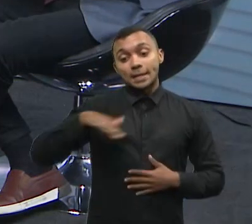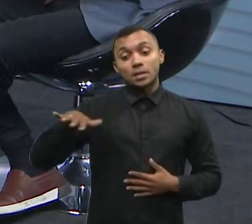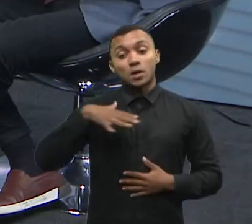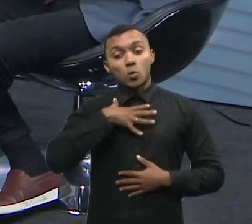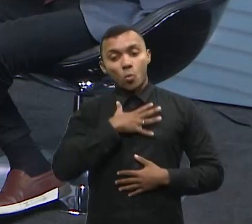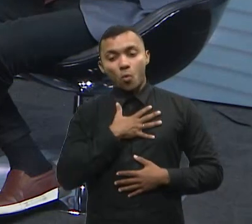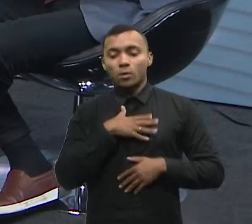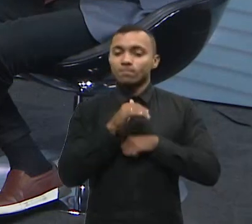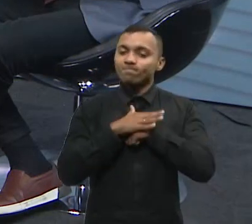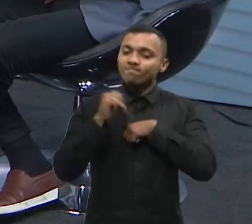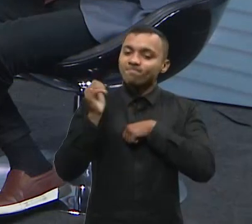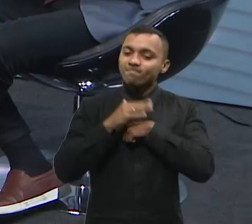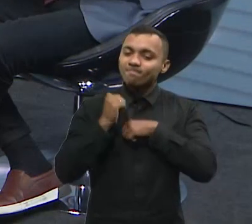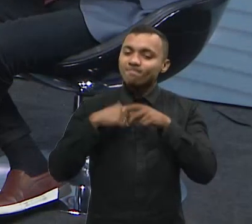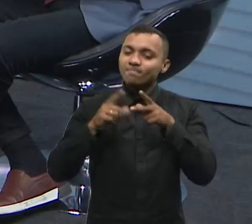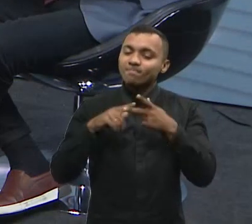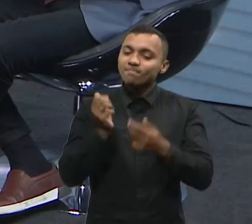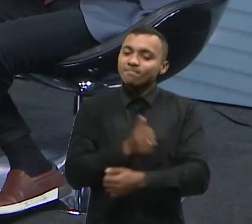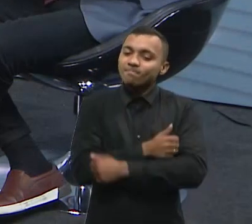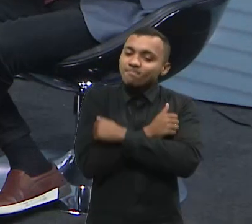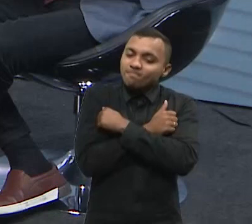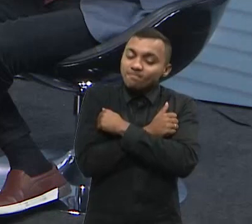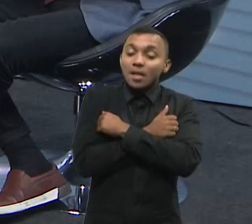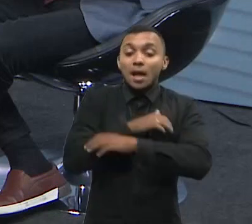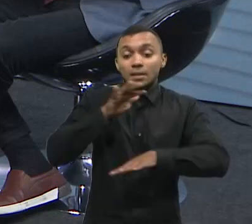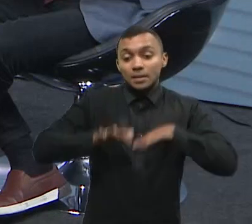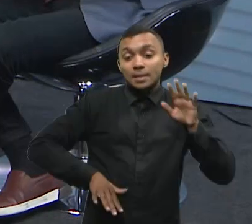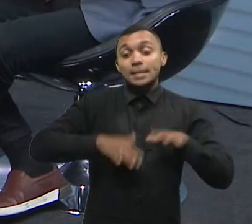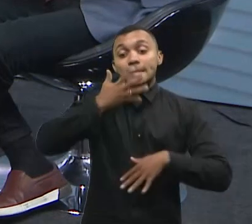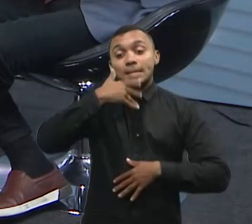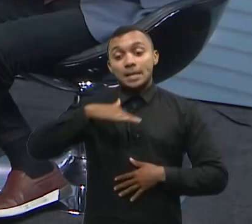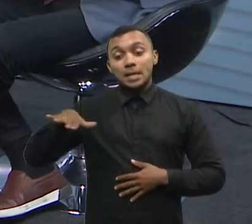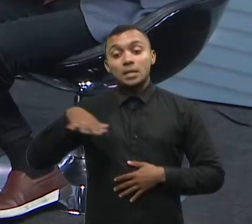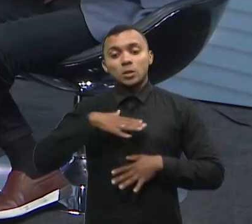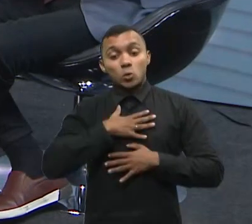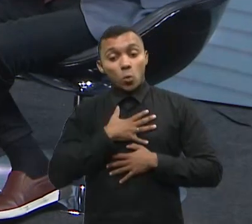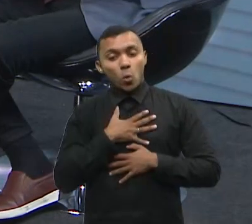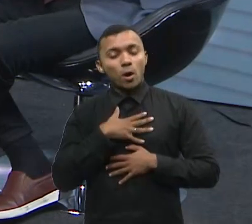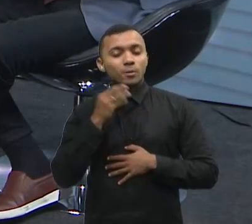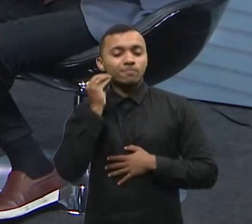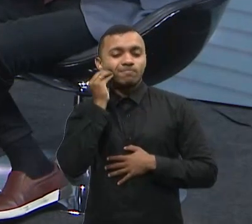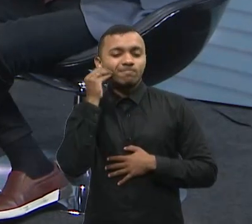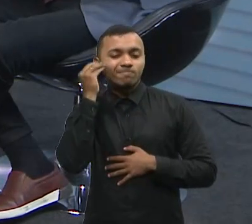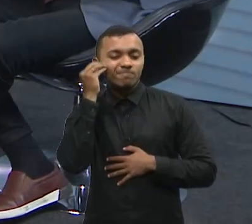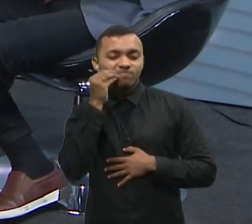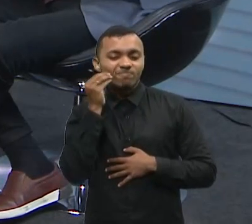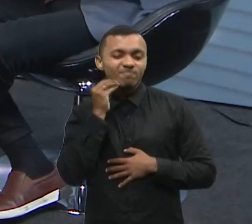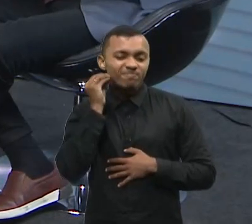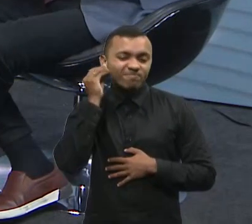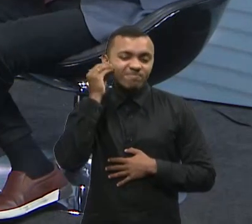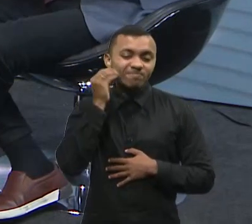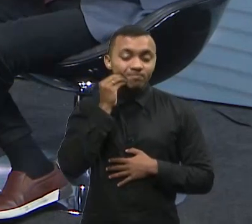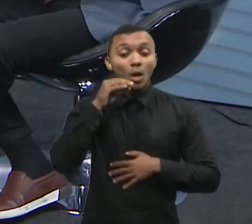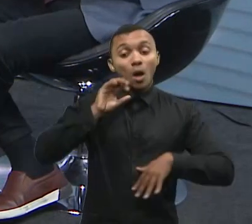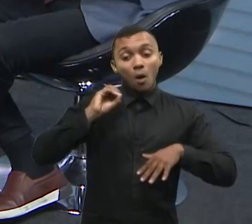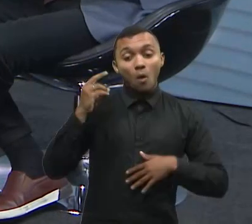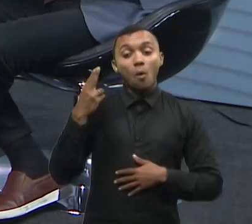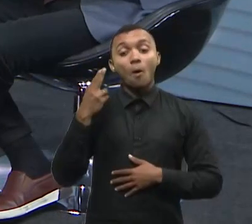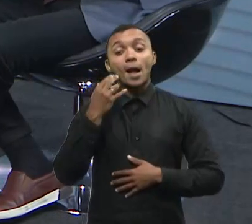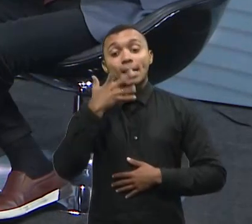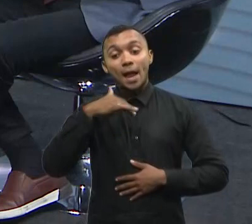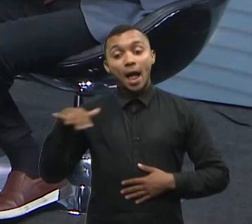de carinho, de um abraço mais apertado. Tem criança que gosta de cheiro, não é? Cheiro. Que cheire, que a mãe cheire. Ou ele gosta de